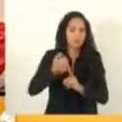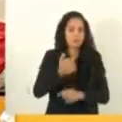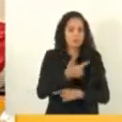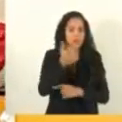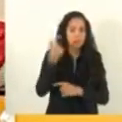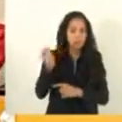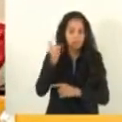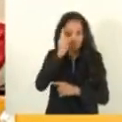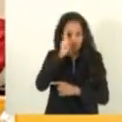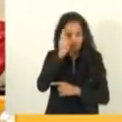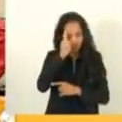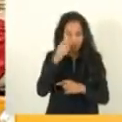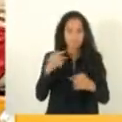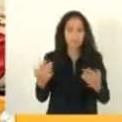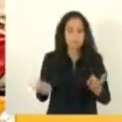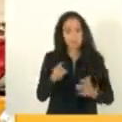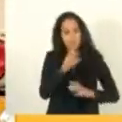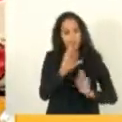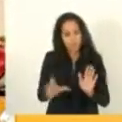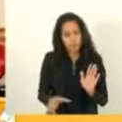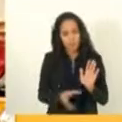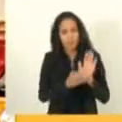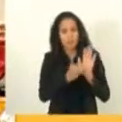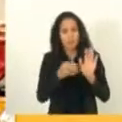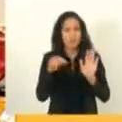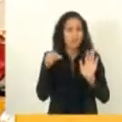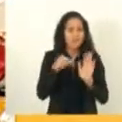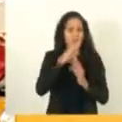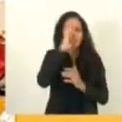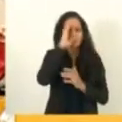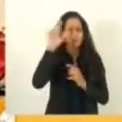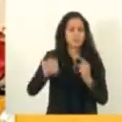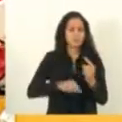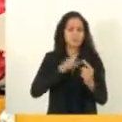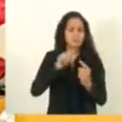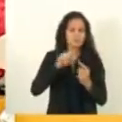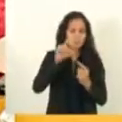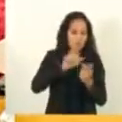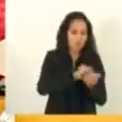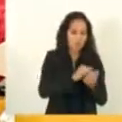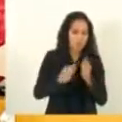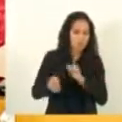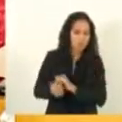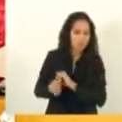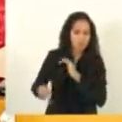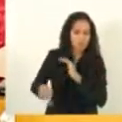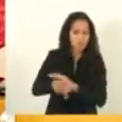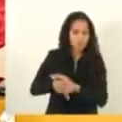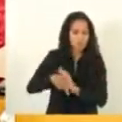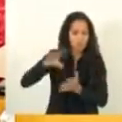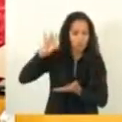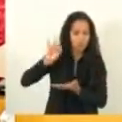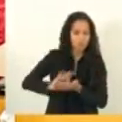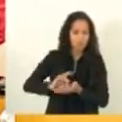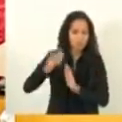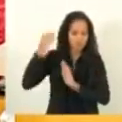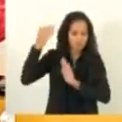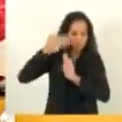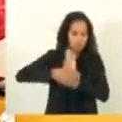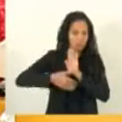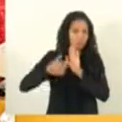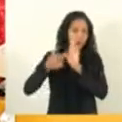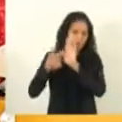Então, essa emenda teve como principal objetivo adequar a proposição originalmente apresentada,